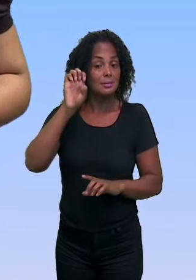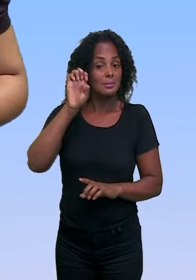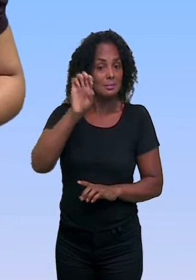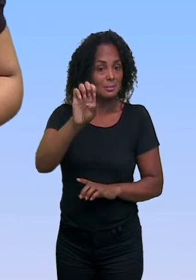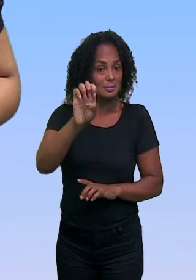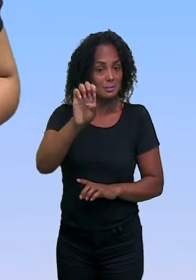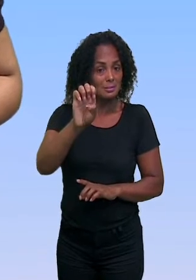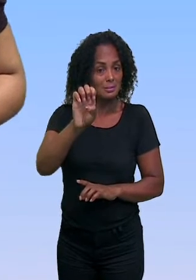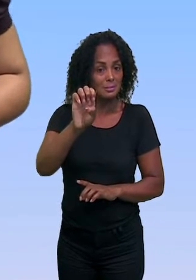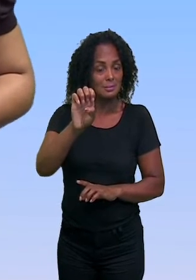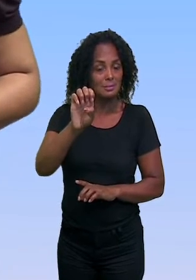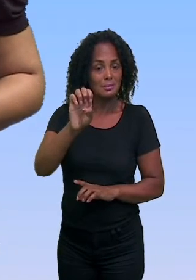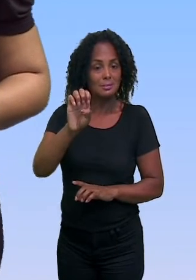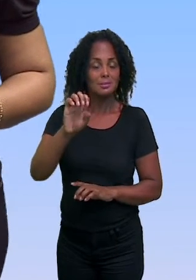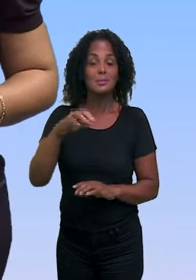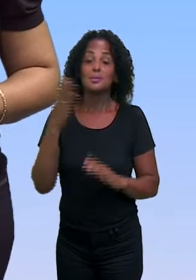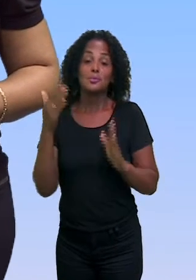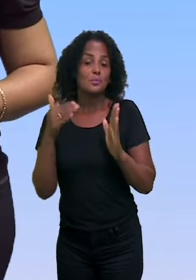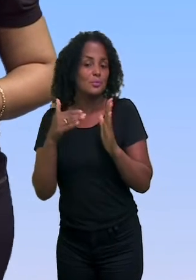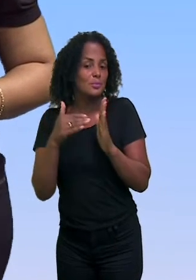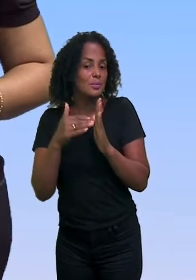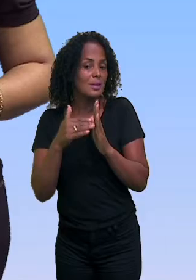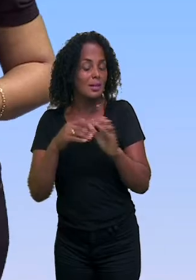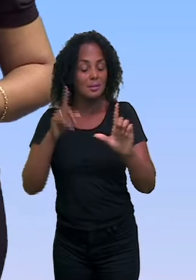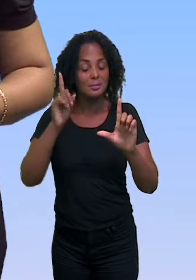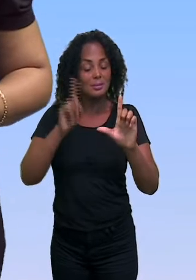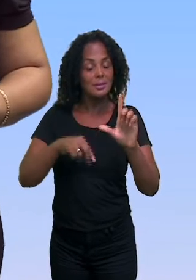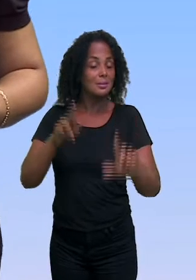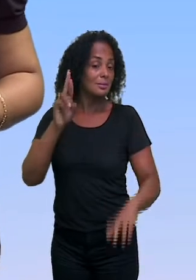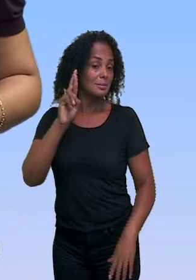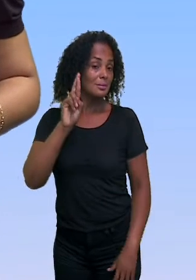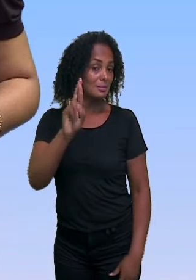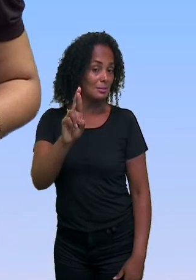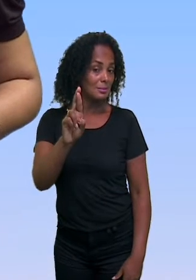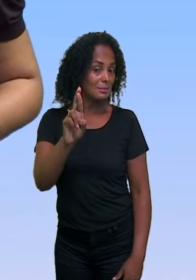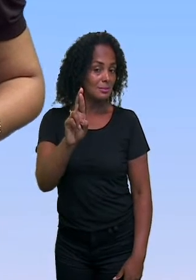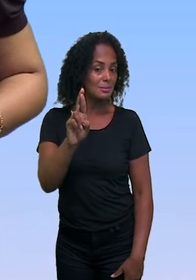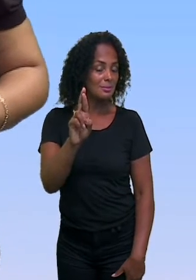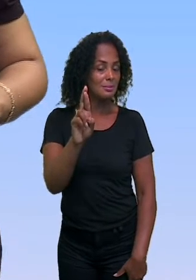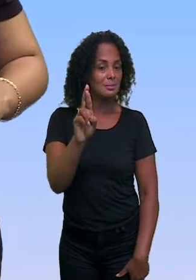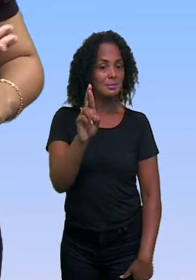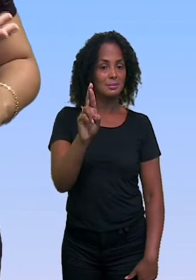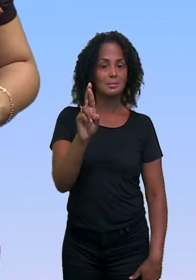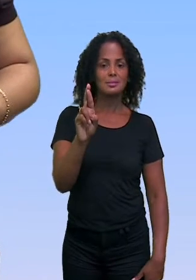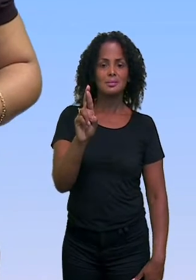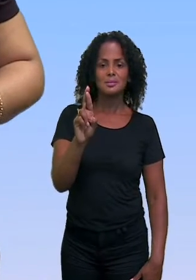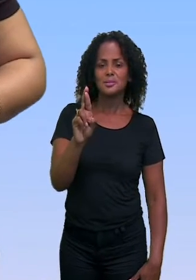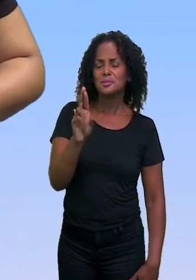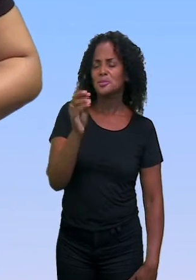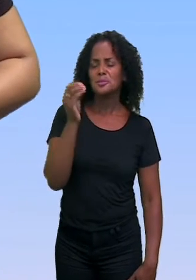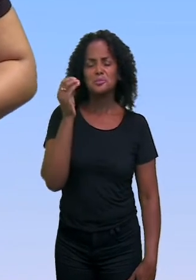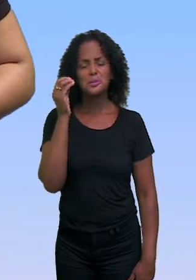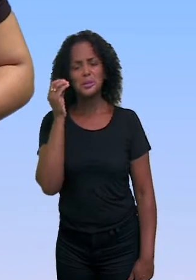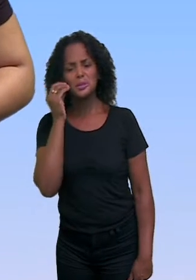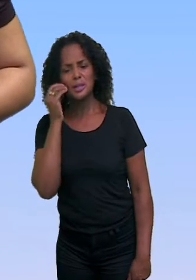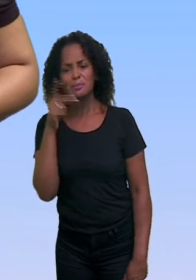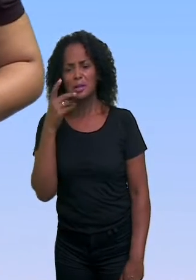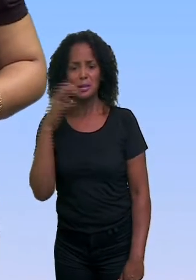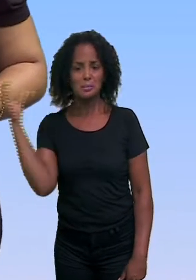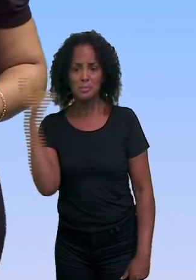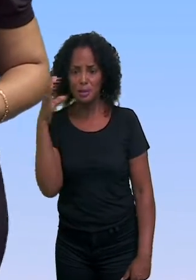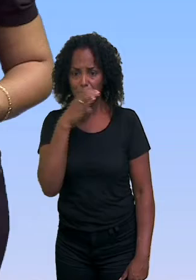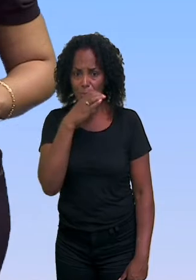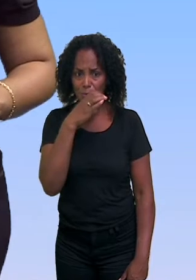pronuncia-se e e por último a letra R que é a Vamos tentar pronunciar isso pouco mais